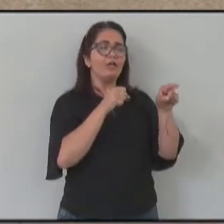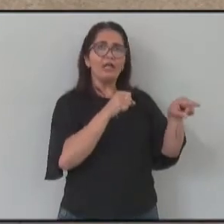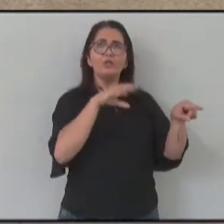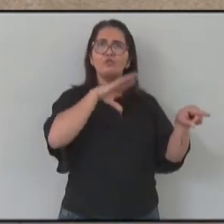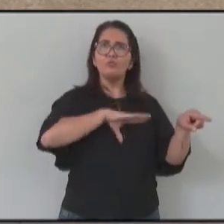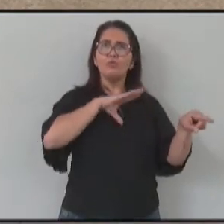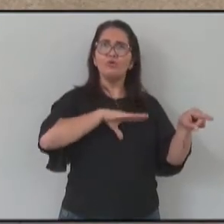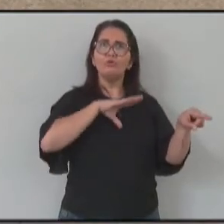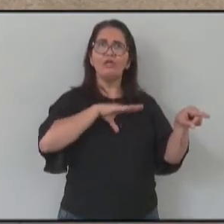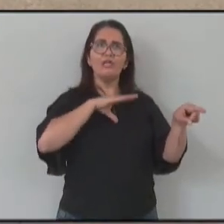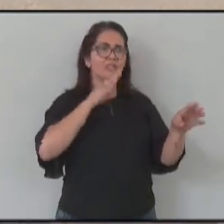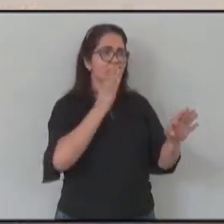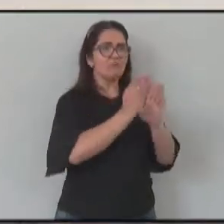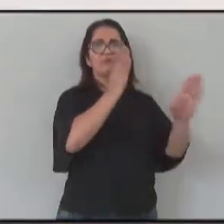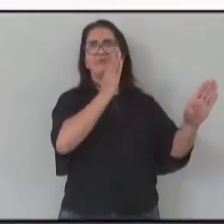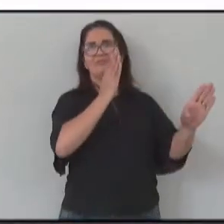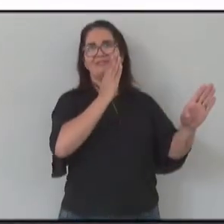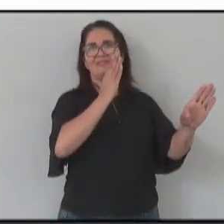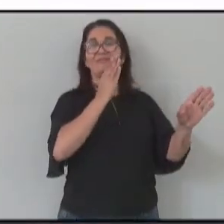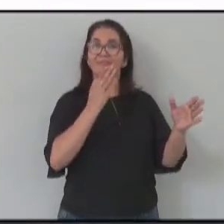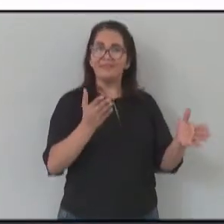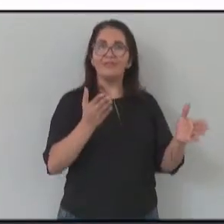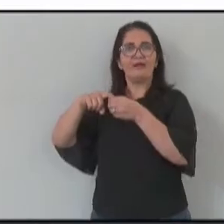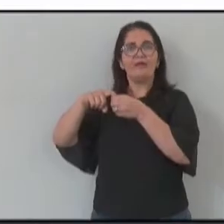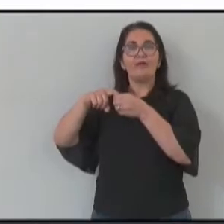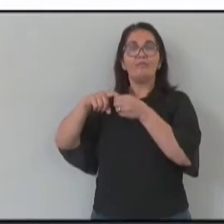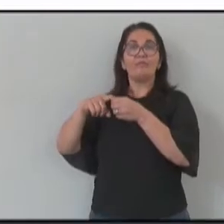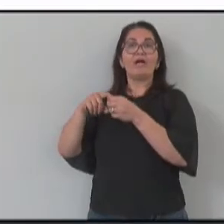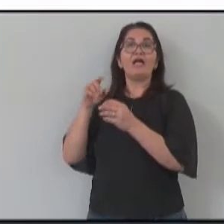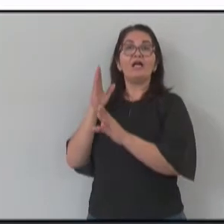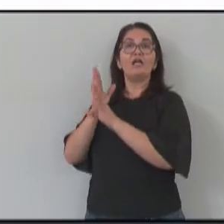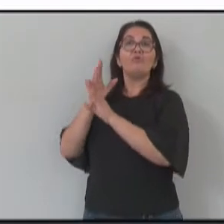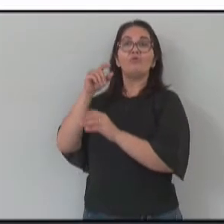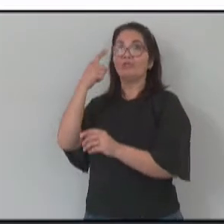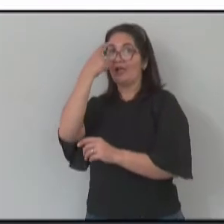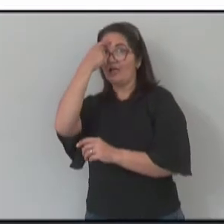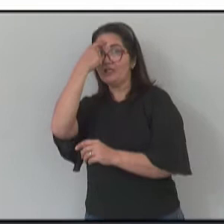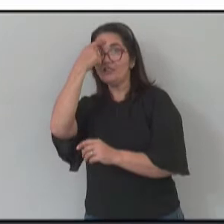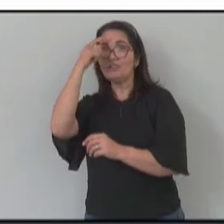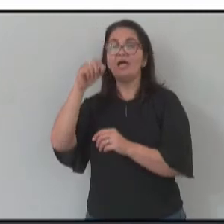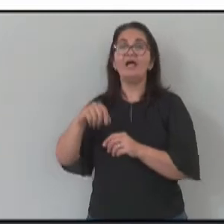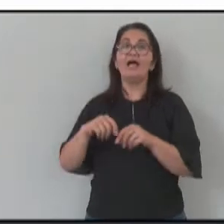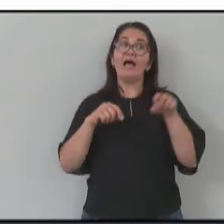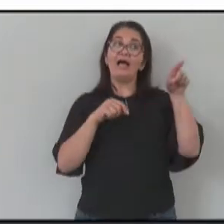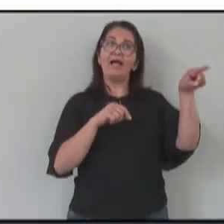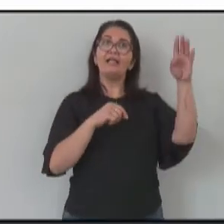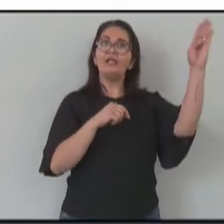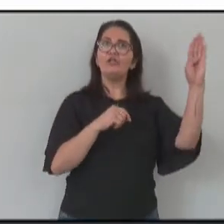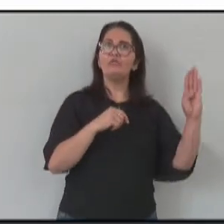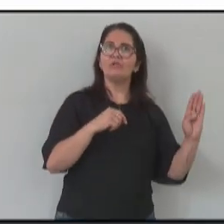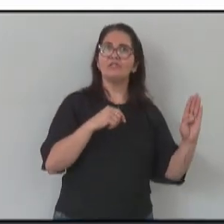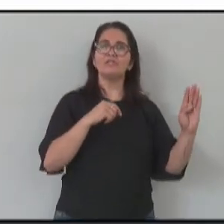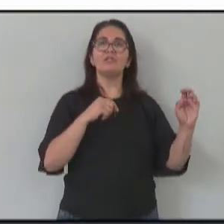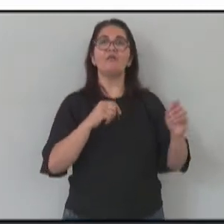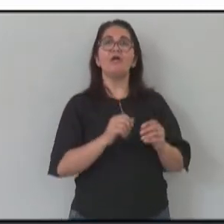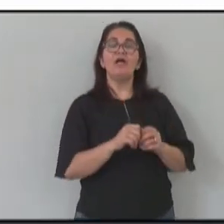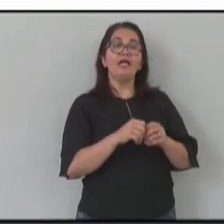de abril de 1500, na cidade, em Santa Cruz de Cabralha, no dia 26 de